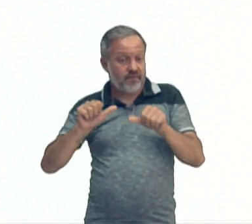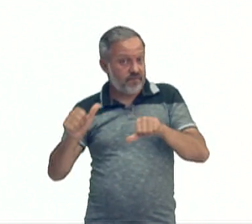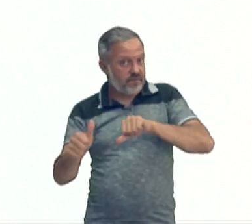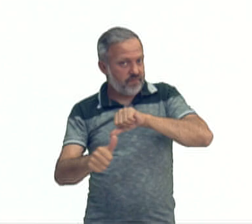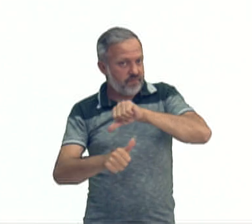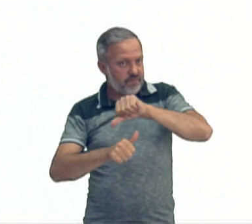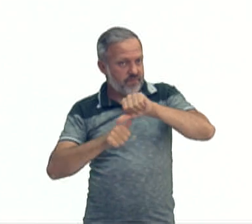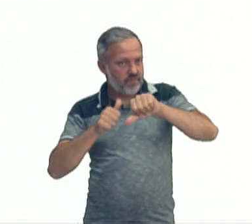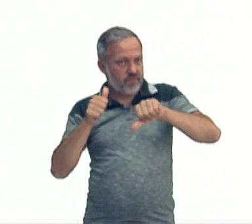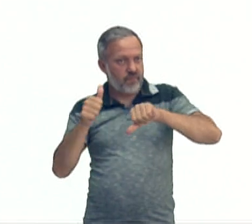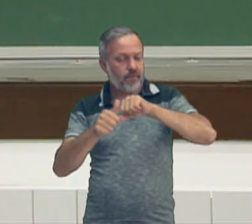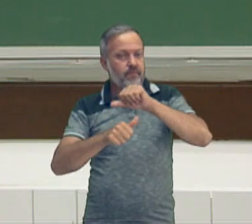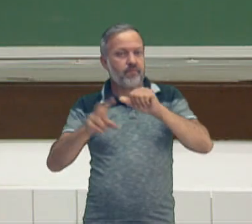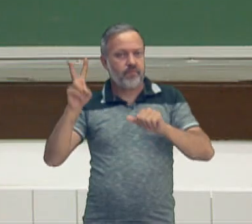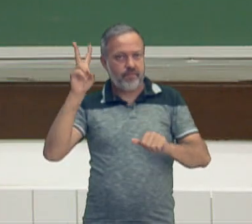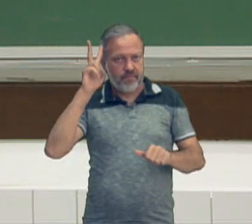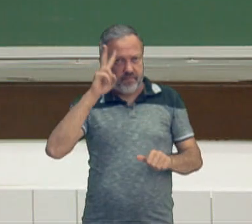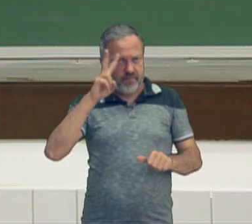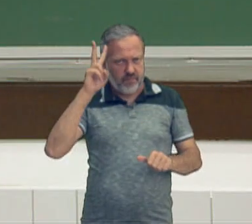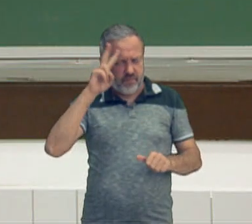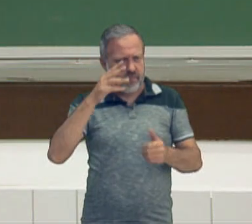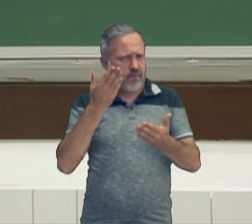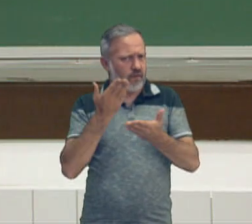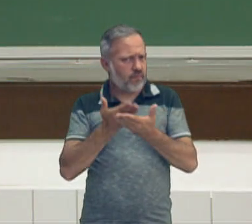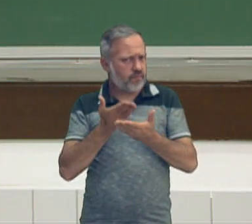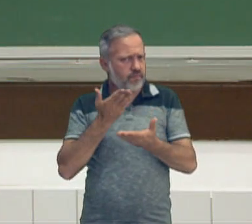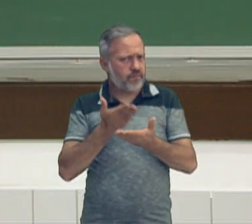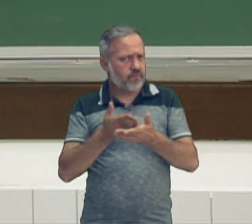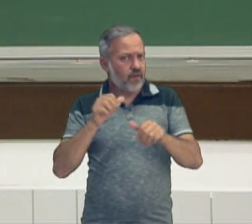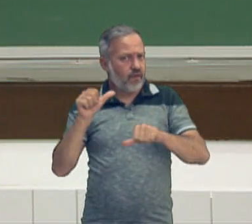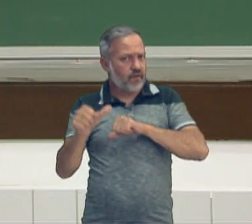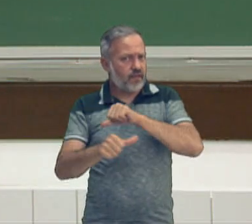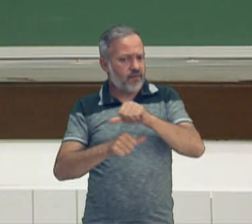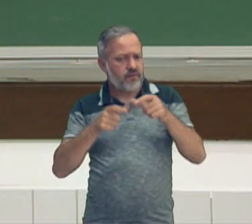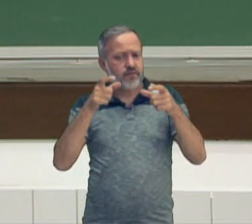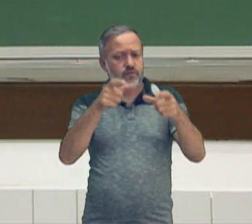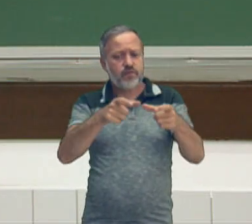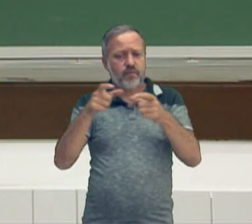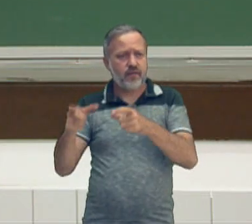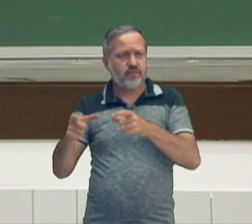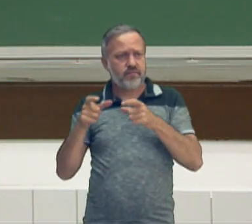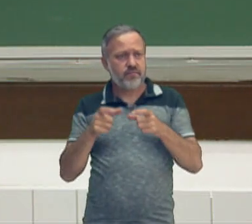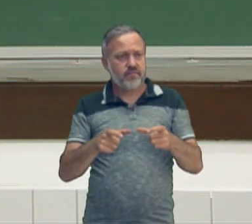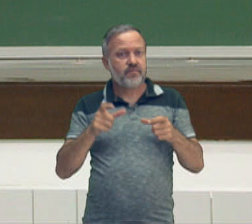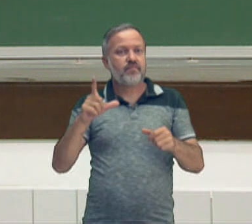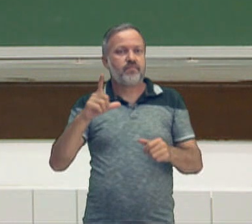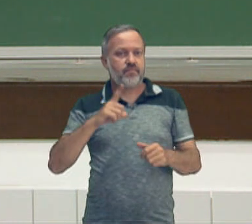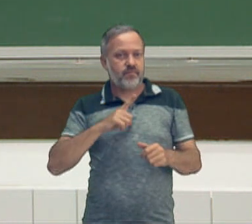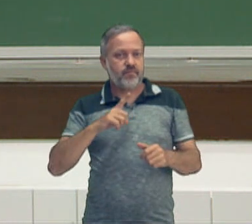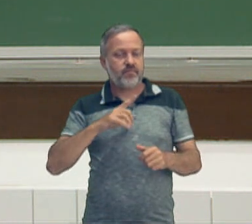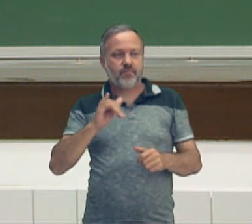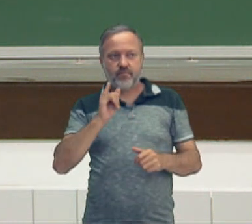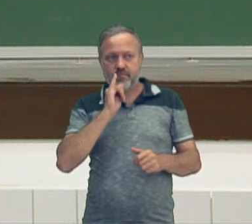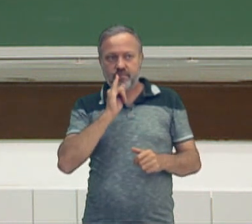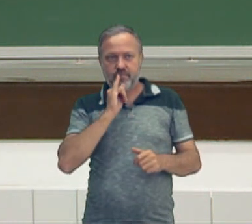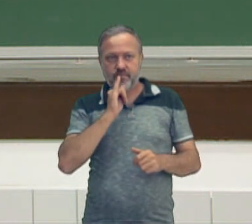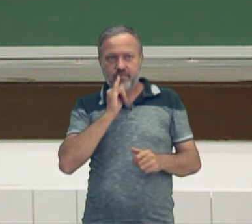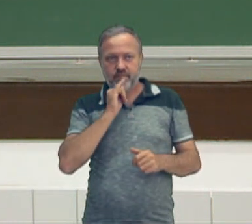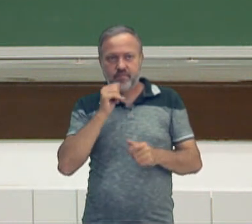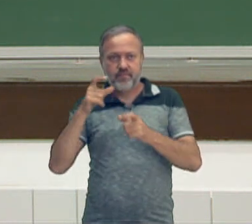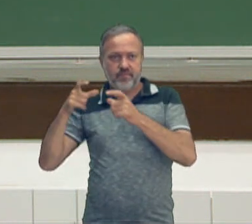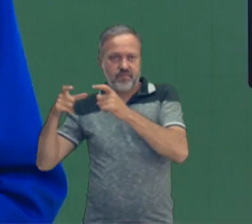transformando. Lembra lá quando estudávamos as transformações do espaço? Então você tinha lá, por exemplo, o